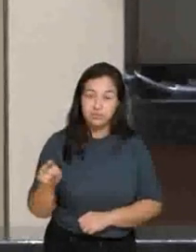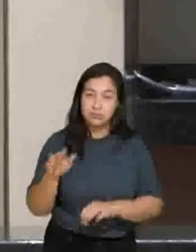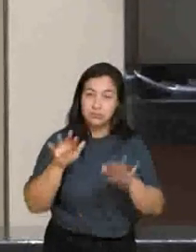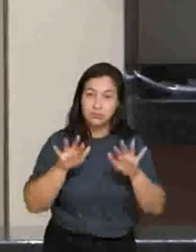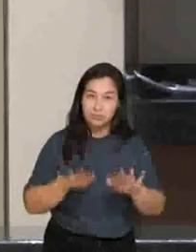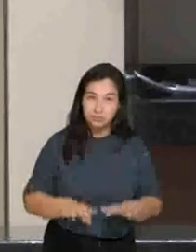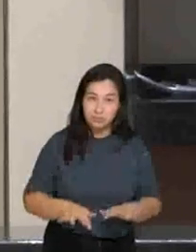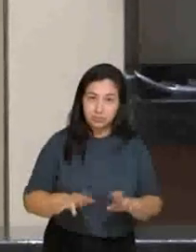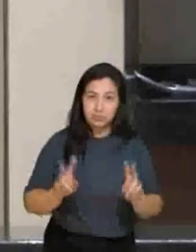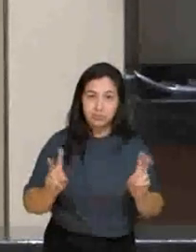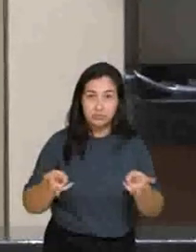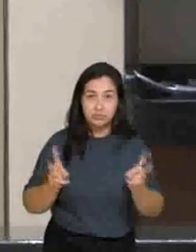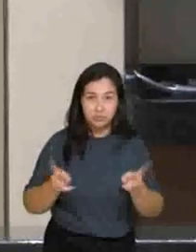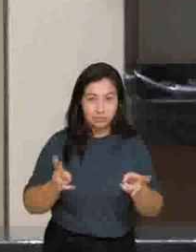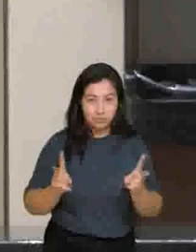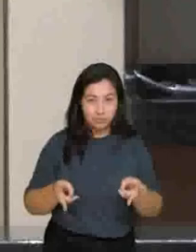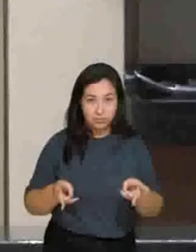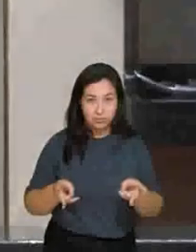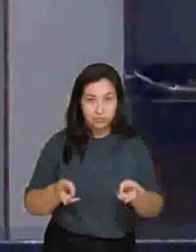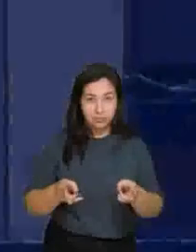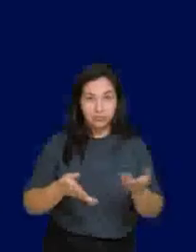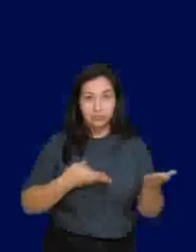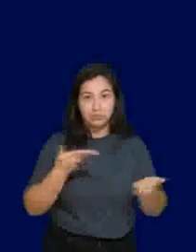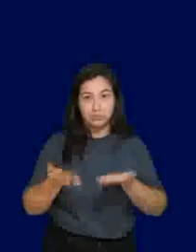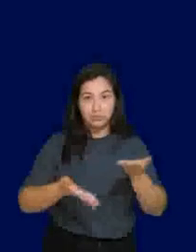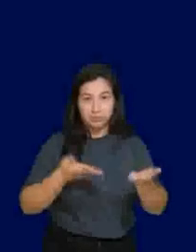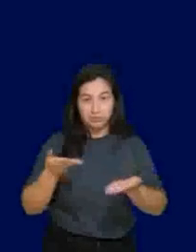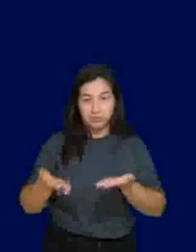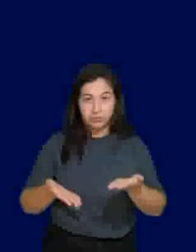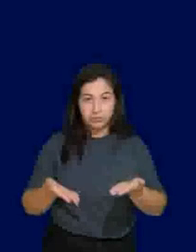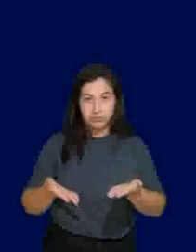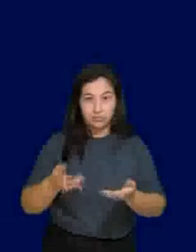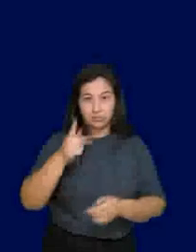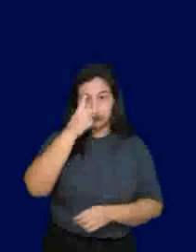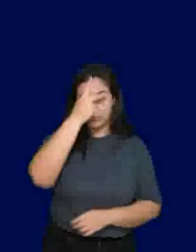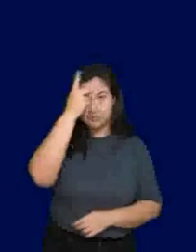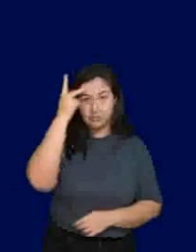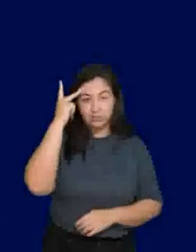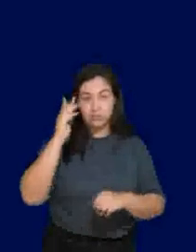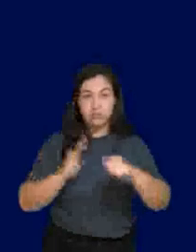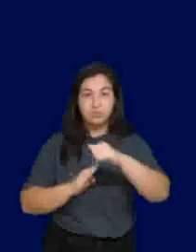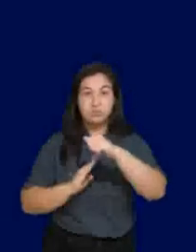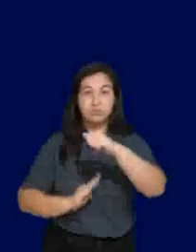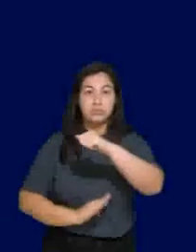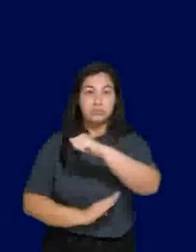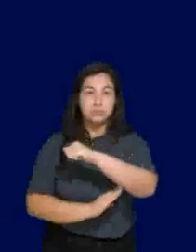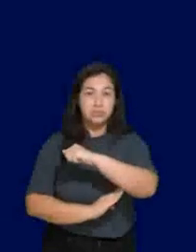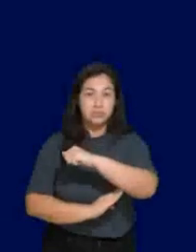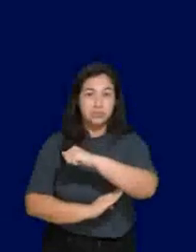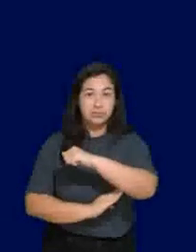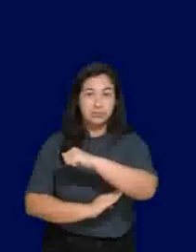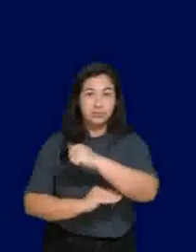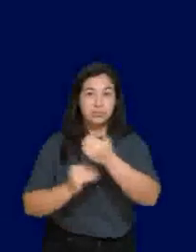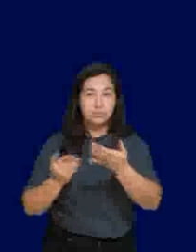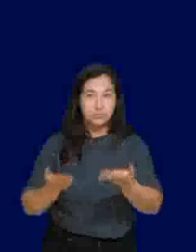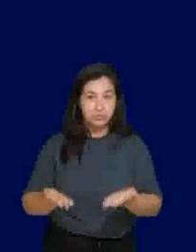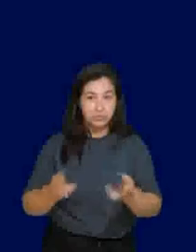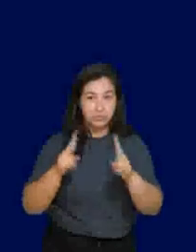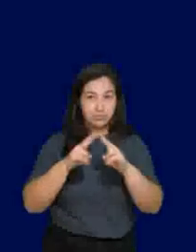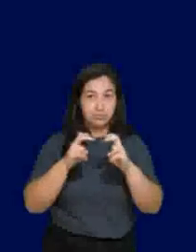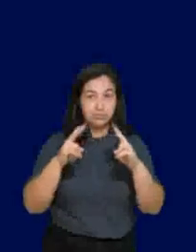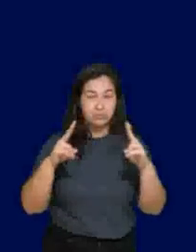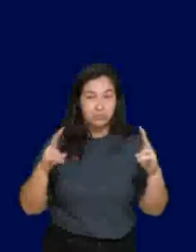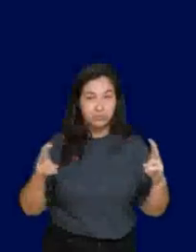de efetivo de pronto atendimento nas pontes Governador Pedro Ivo Campos ou Governador Colombo Machado Salles em dias úteis, visando